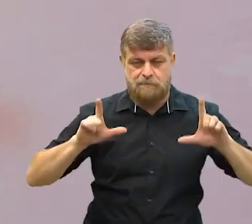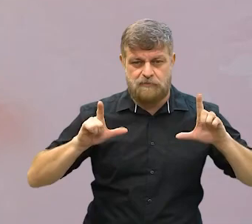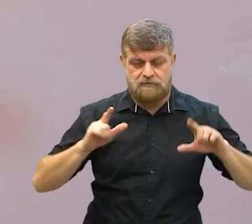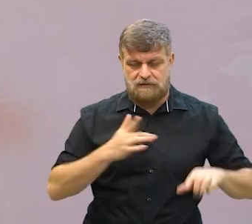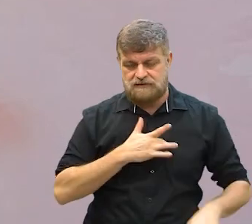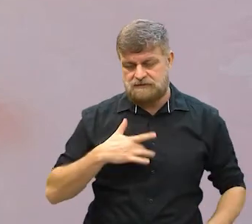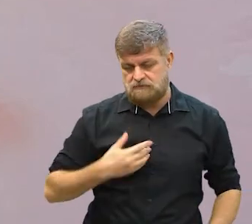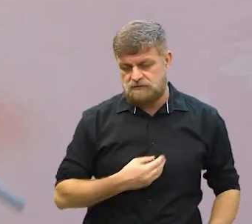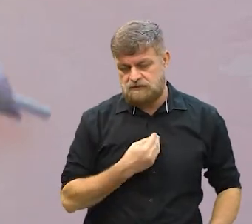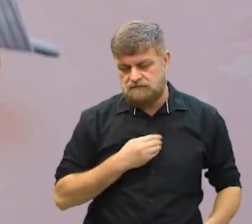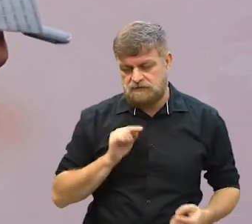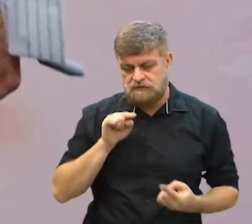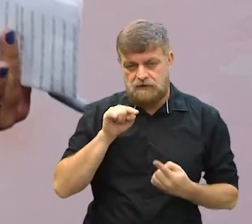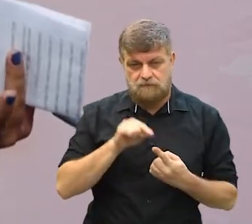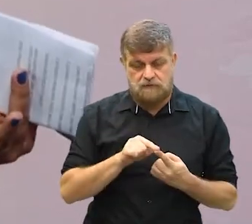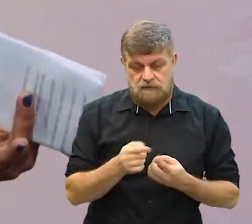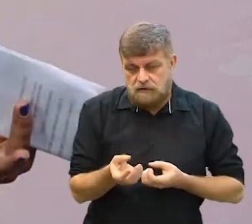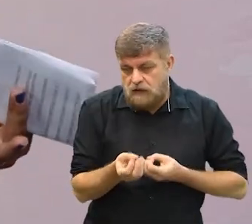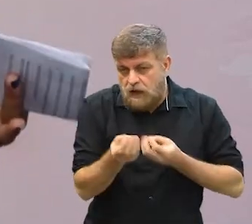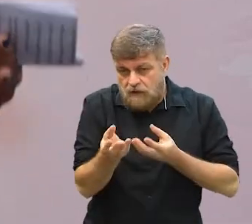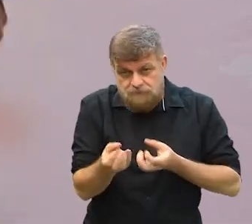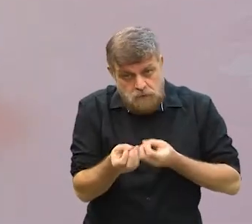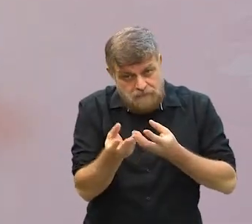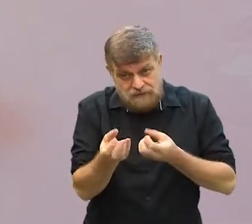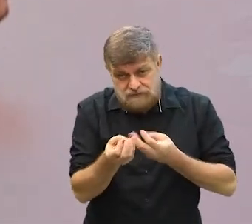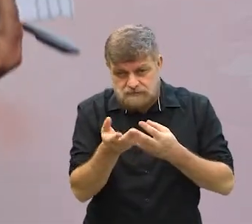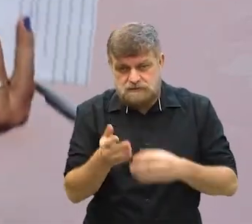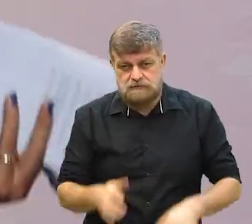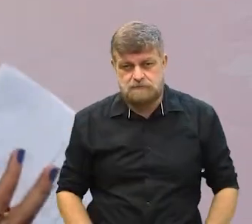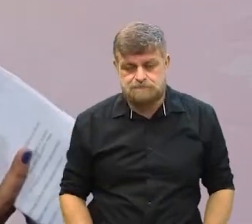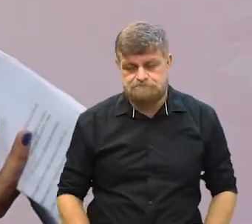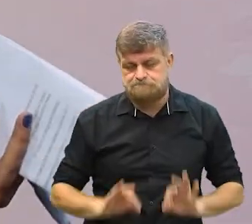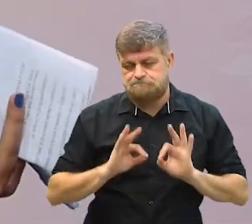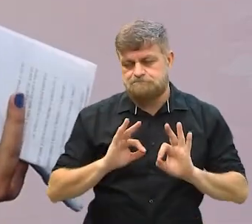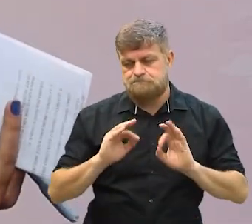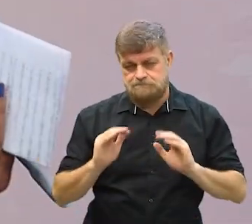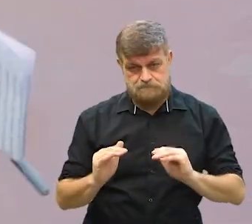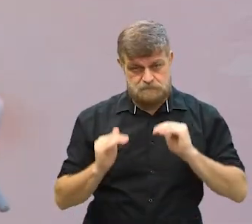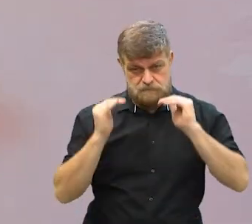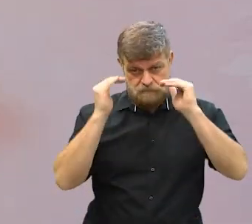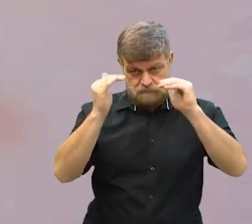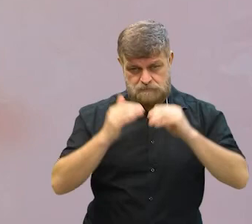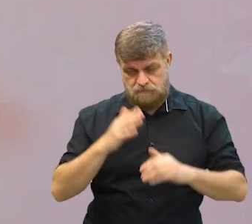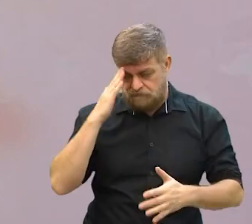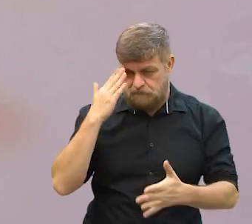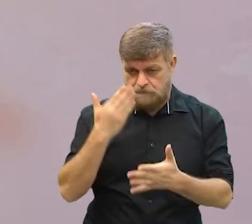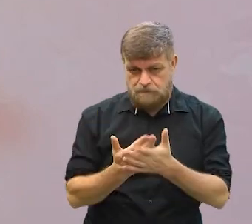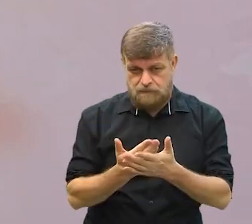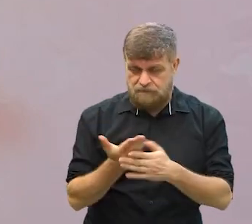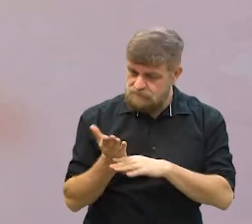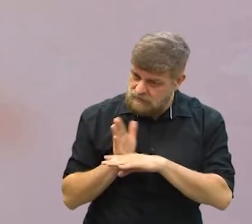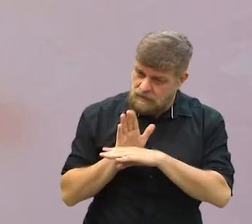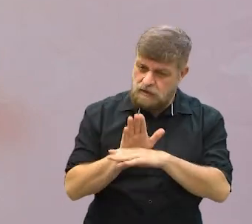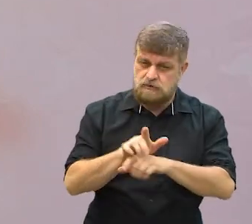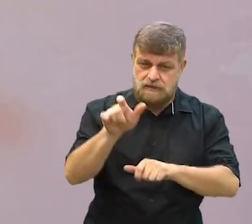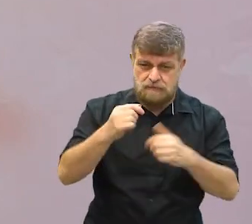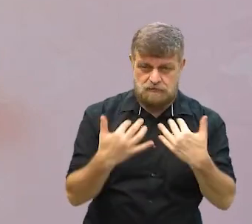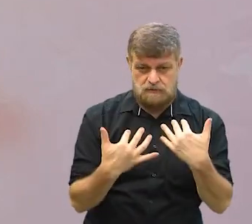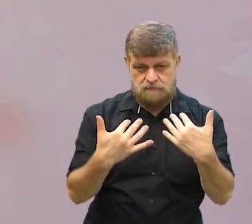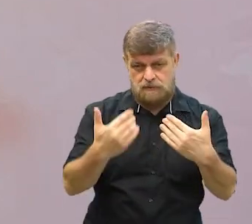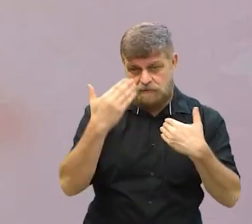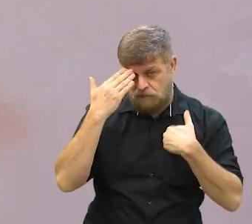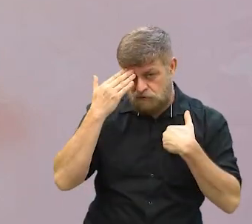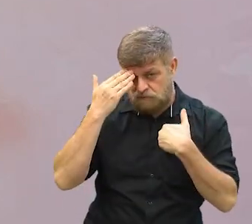Vida. Foi um programa cheio de informação muito rica, que com certeza vai ajudar muito quem está vendo a gente.